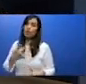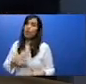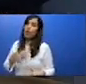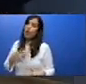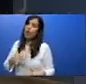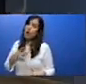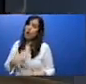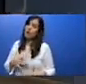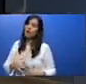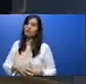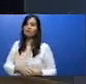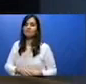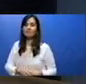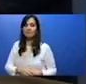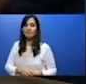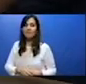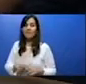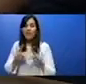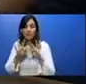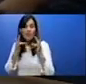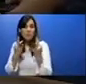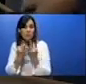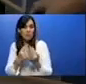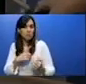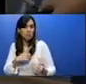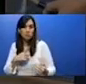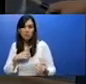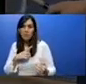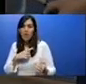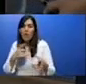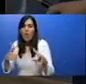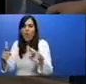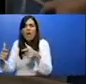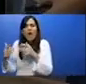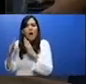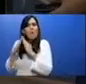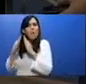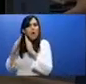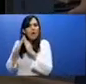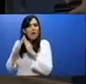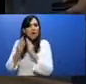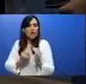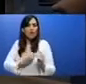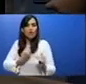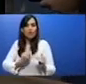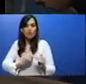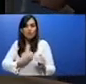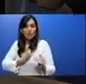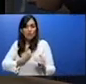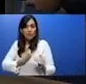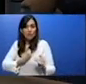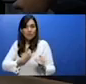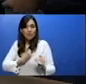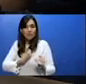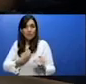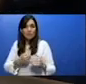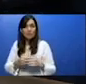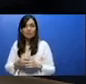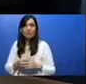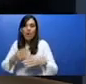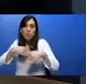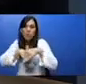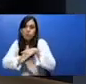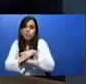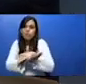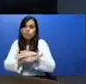Dó. Sinto dó da família que não tem onde morar e vive embaixo do